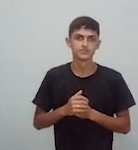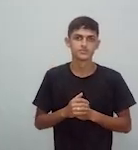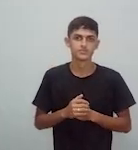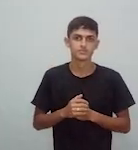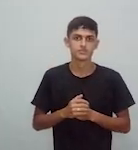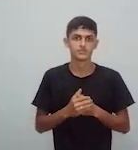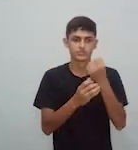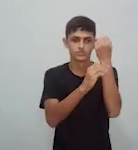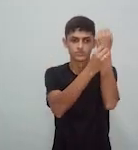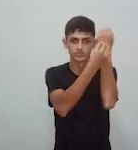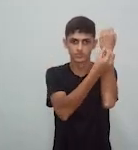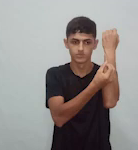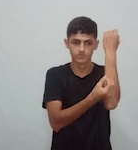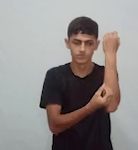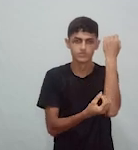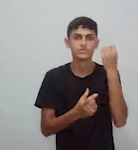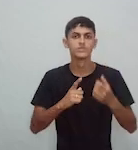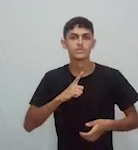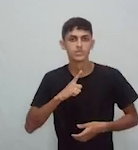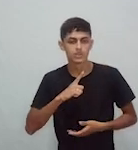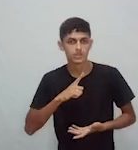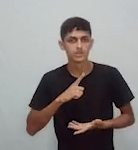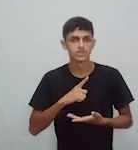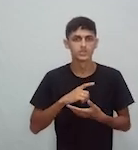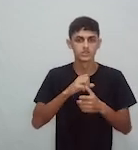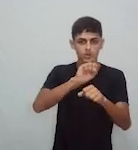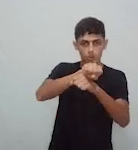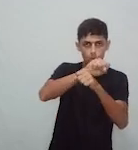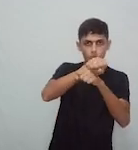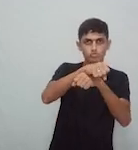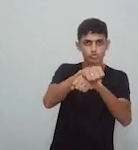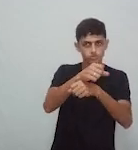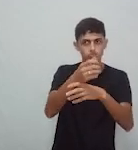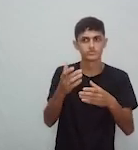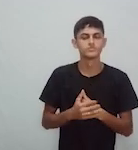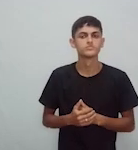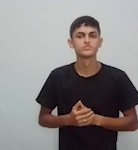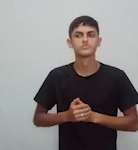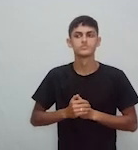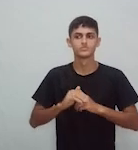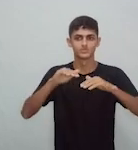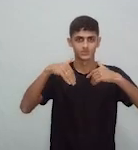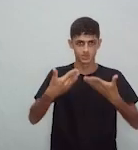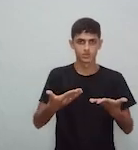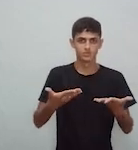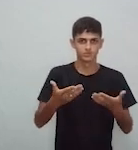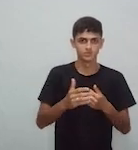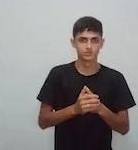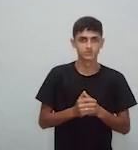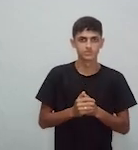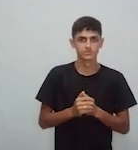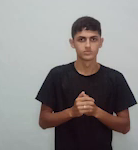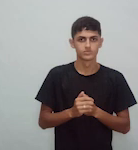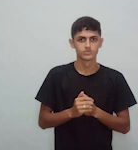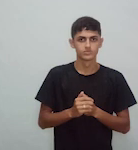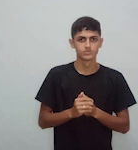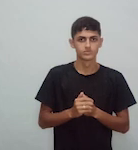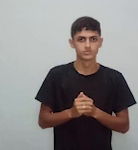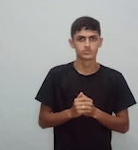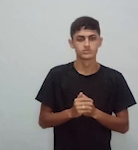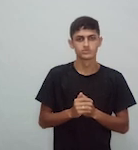E na medula espinhal é onde vai ter a medula raquiana. Então, essa parte daqui. Então, a anatomia do